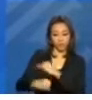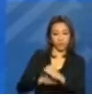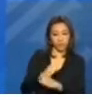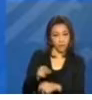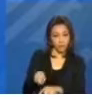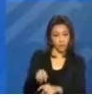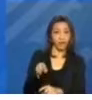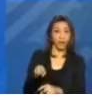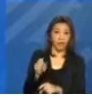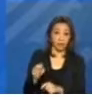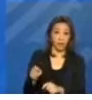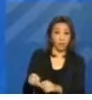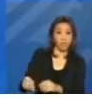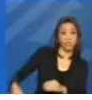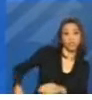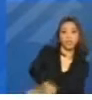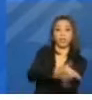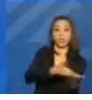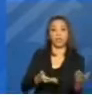conta e DOC,